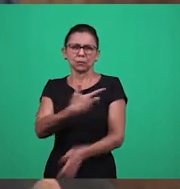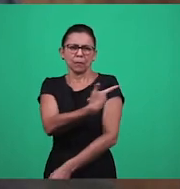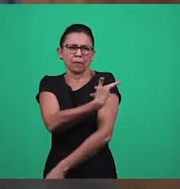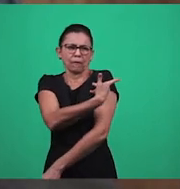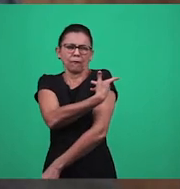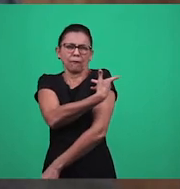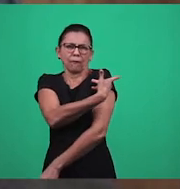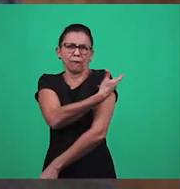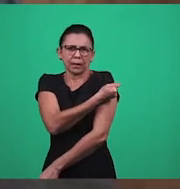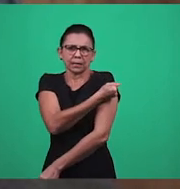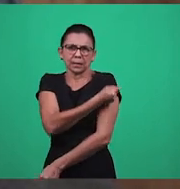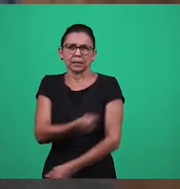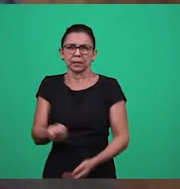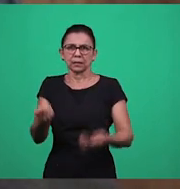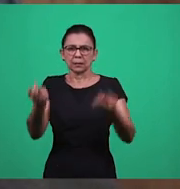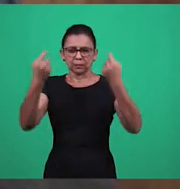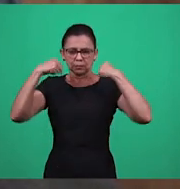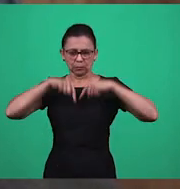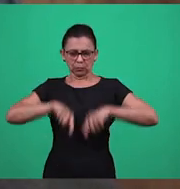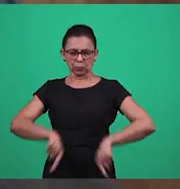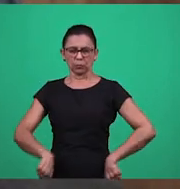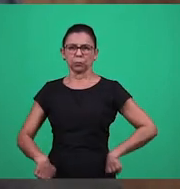sim a pessoa ter uma imunidade mais